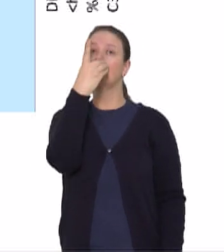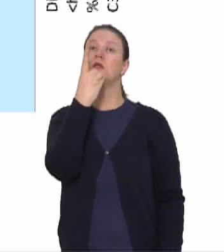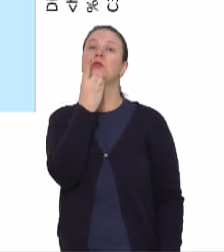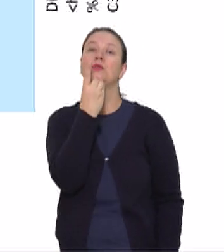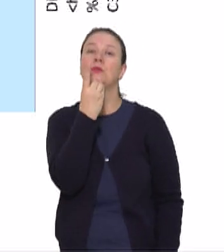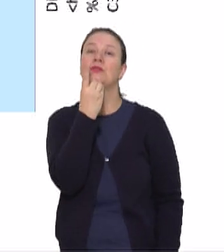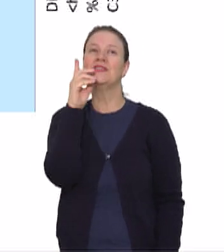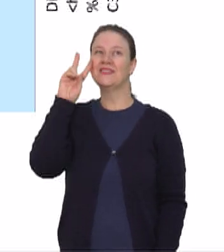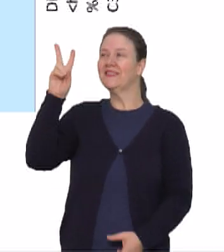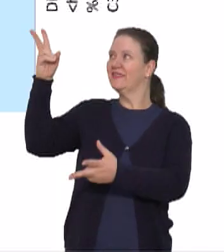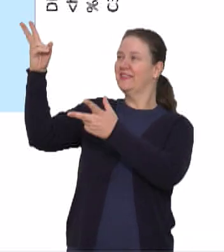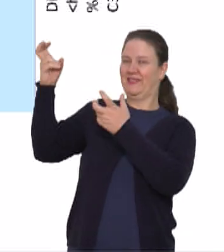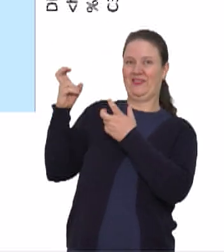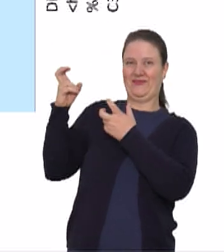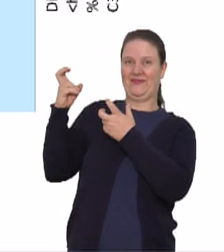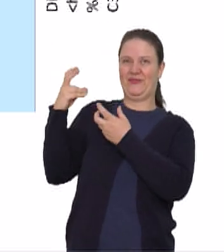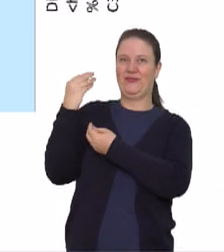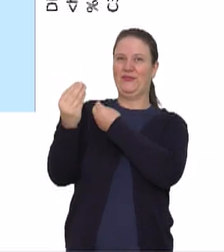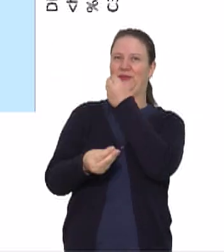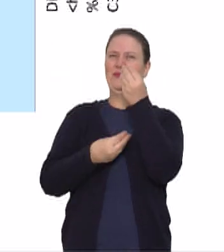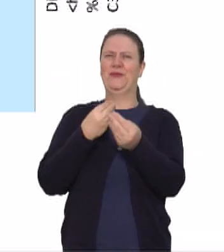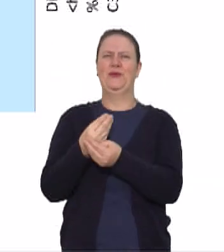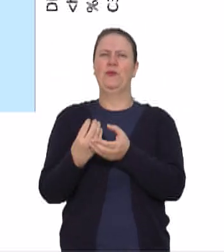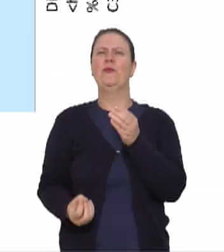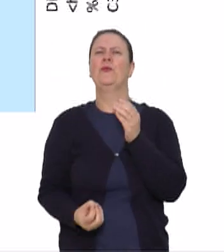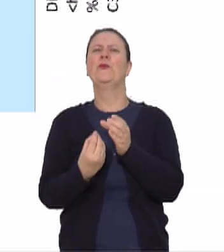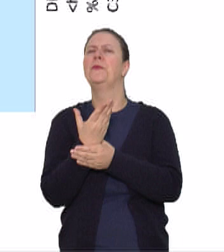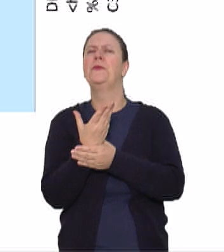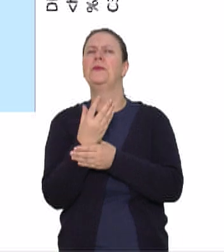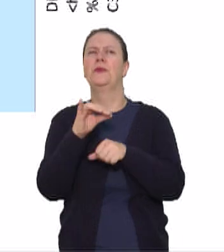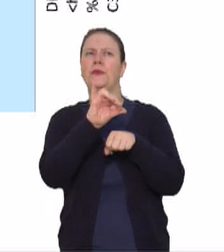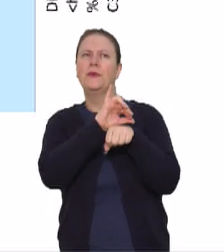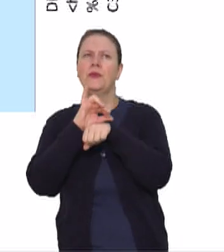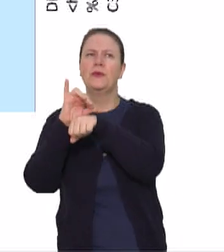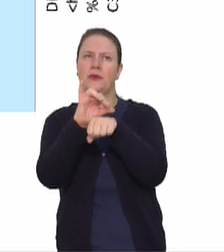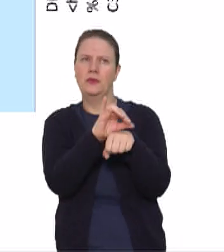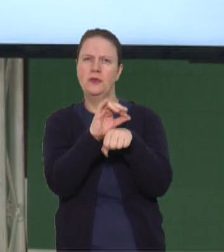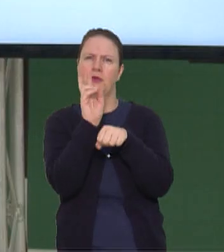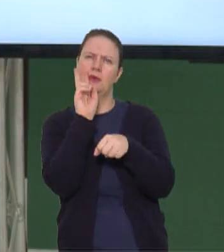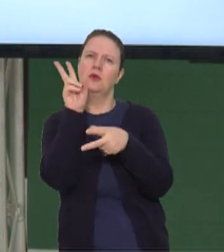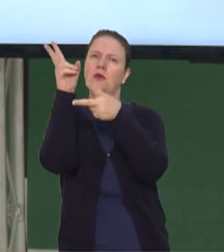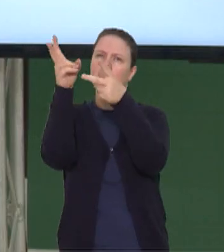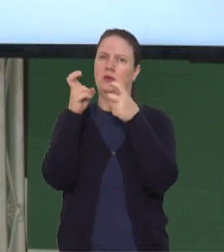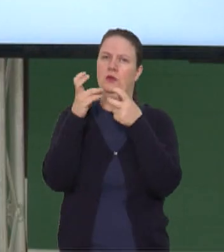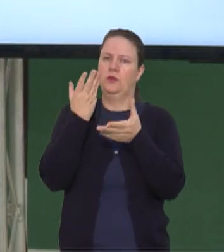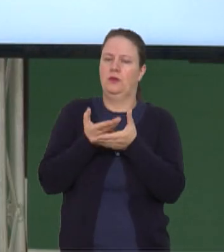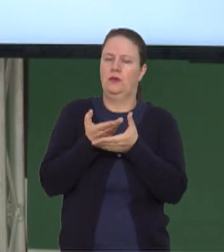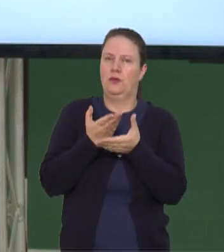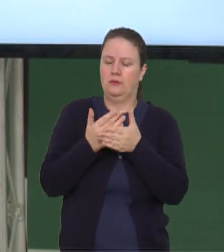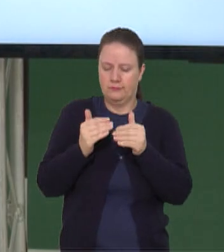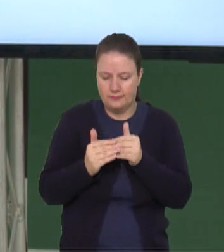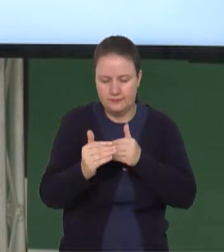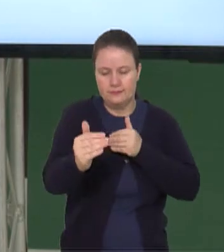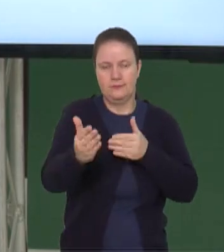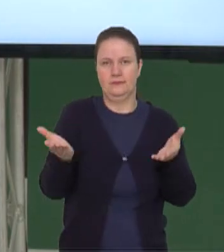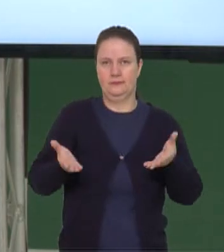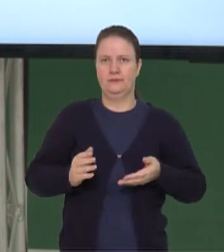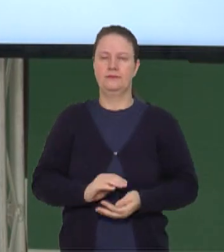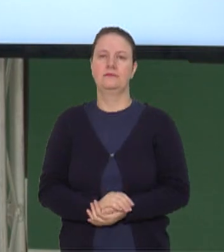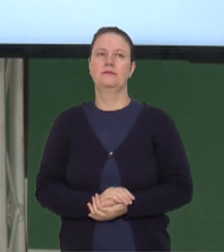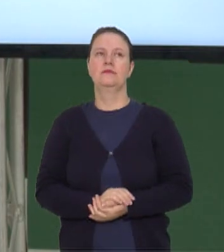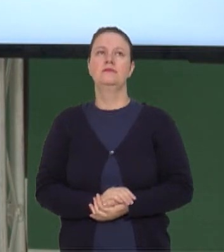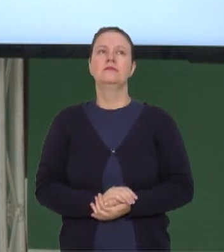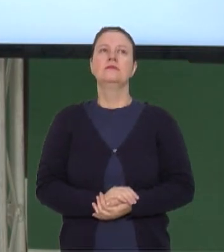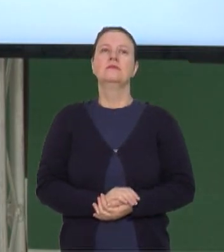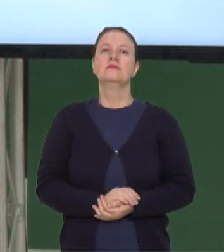está vendo aí, né, como é o Haiti e a formação dessa ilha que a gente vai acompanhar durante essa aula de hoje. Daí